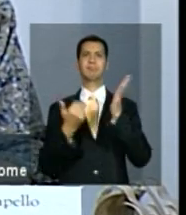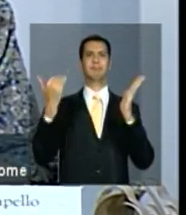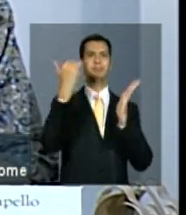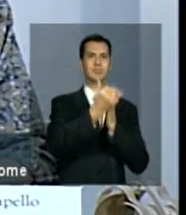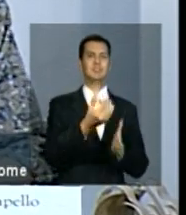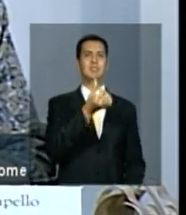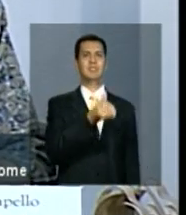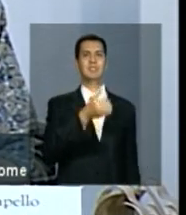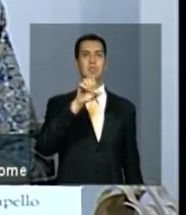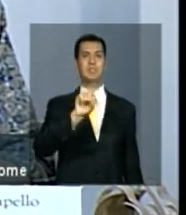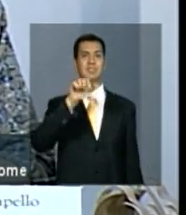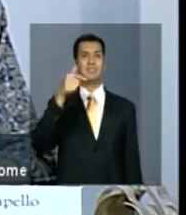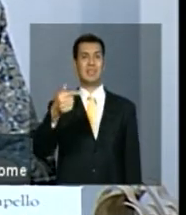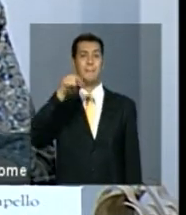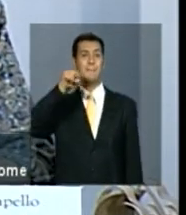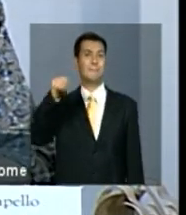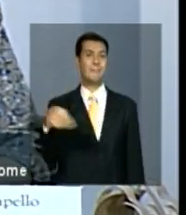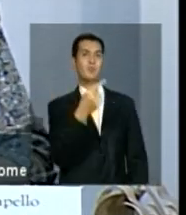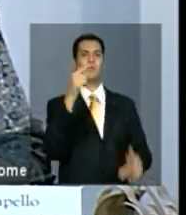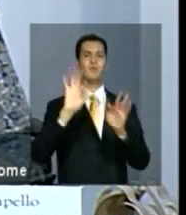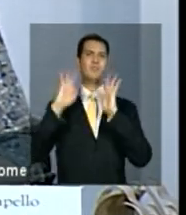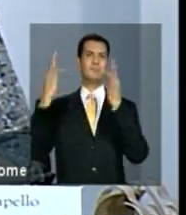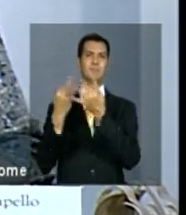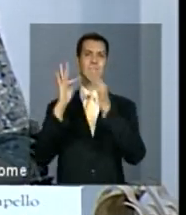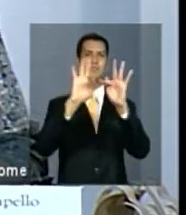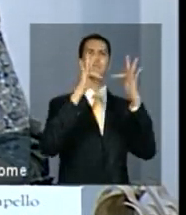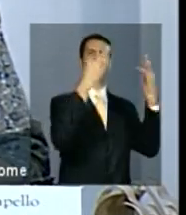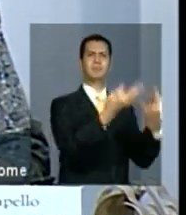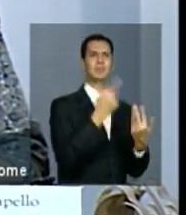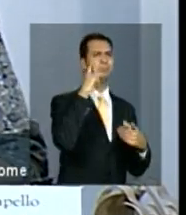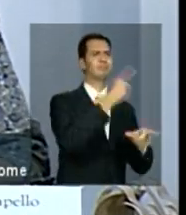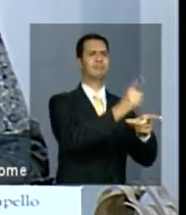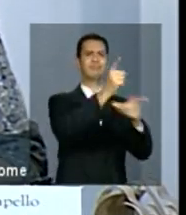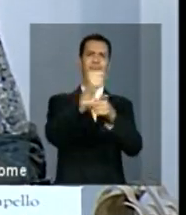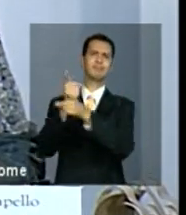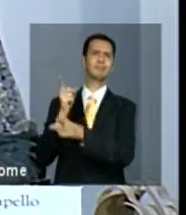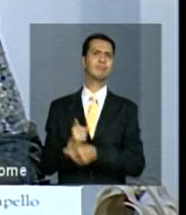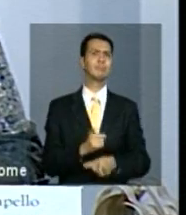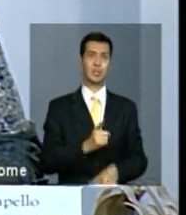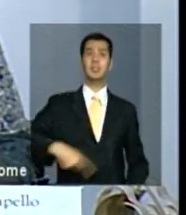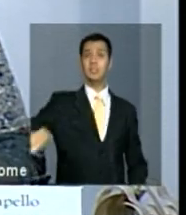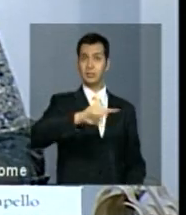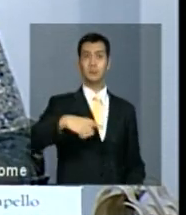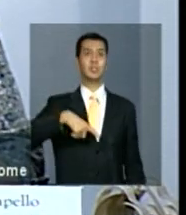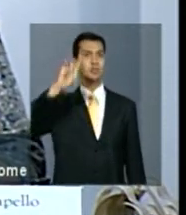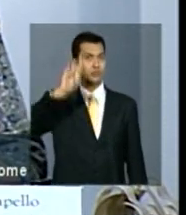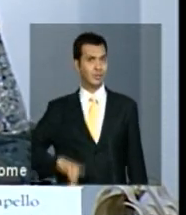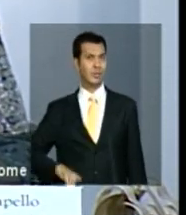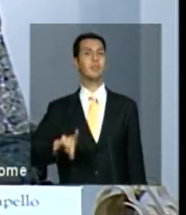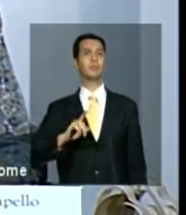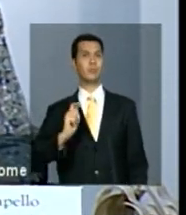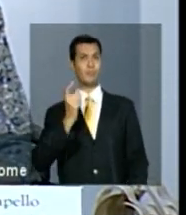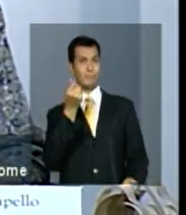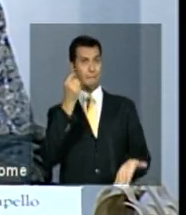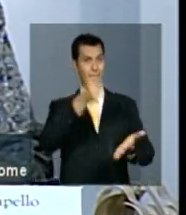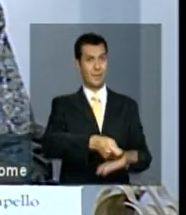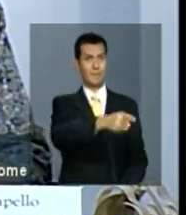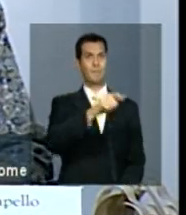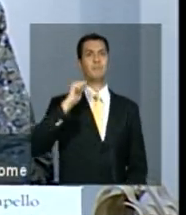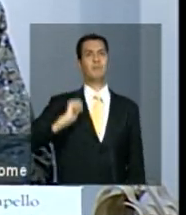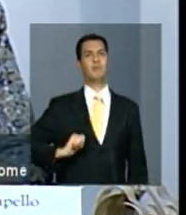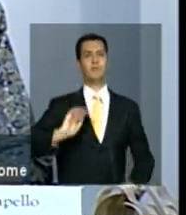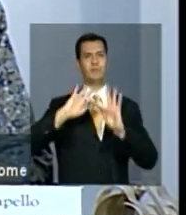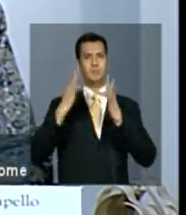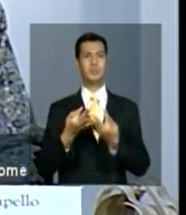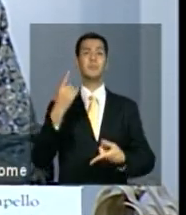687.00 famílias localizadas que TM direito ao Bolsa Família Porque estão em situação de